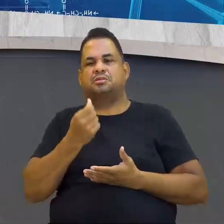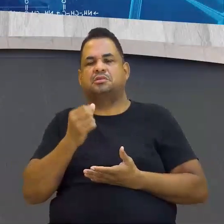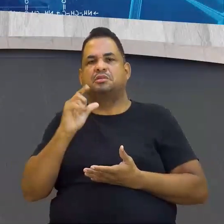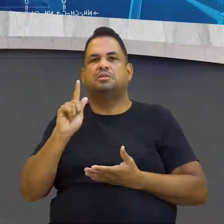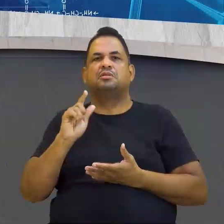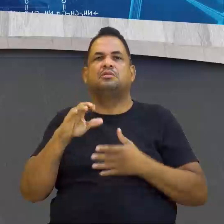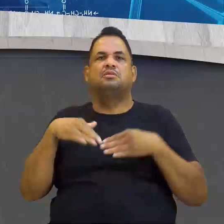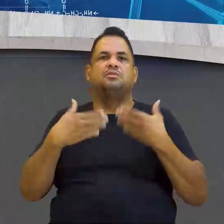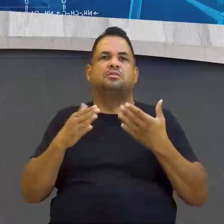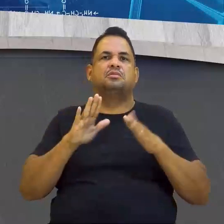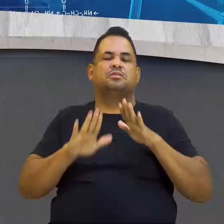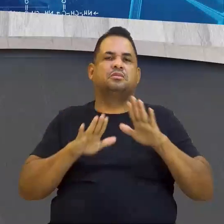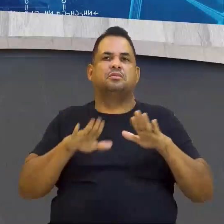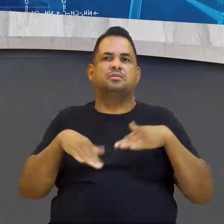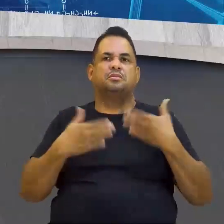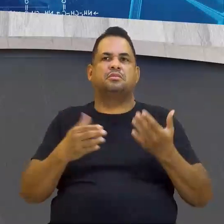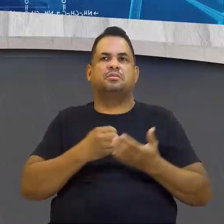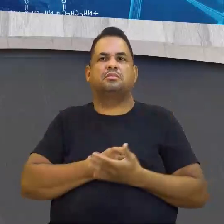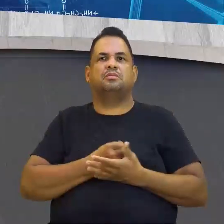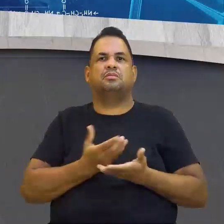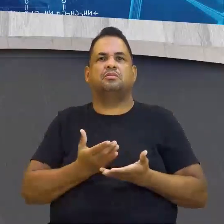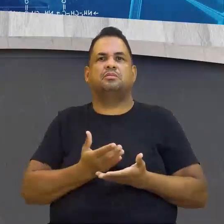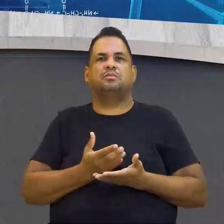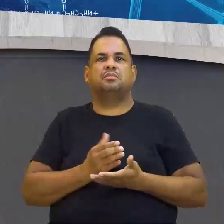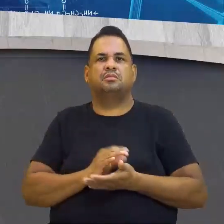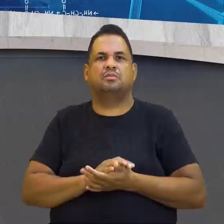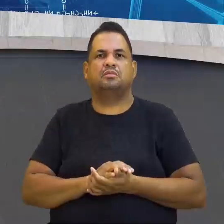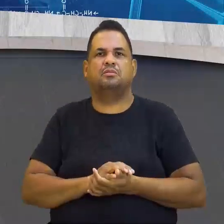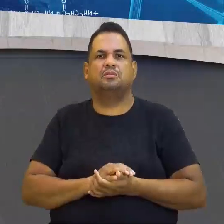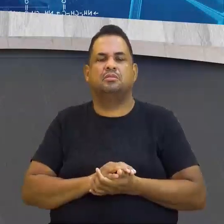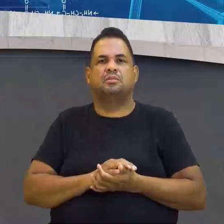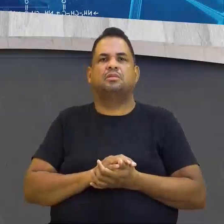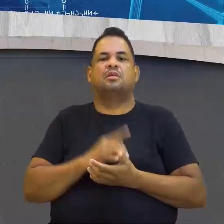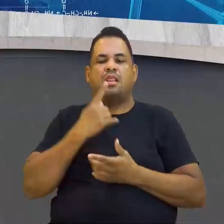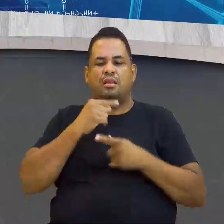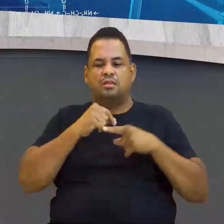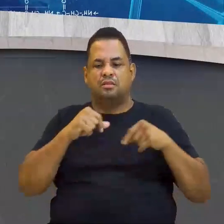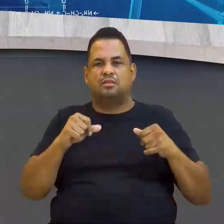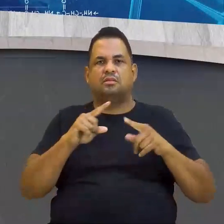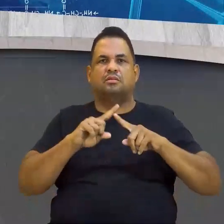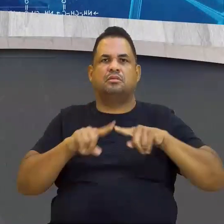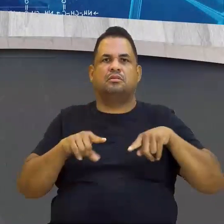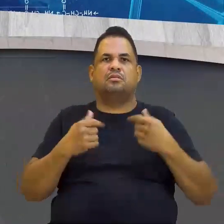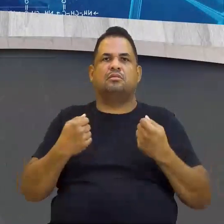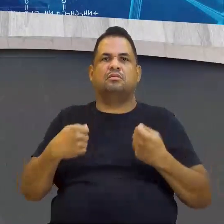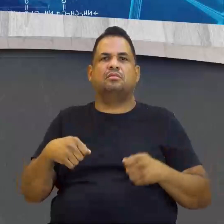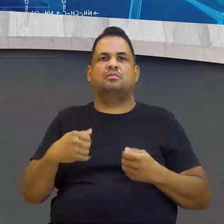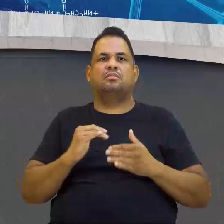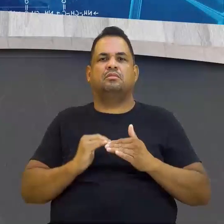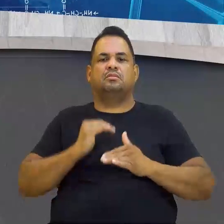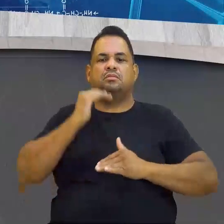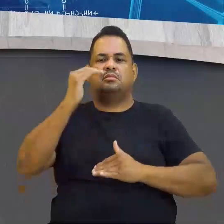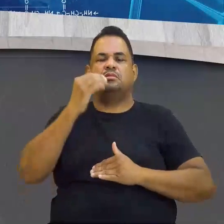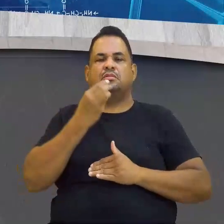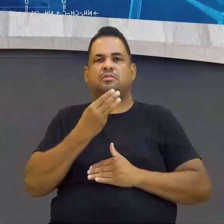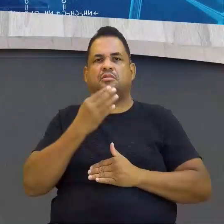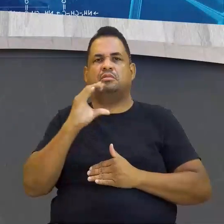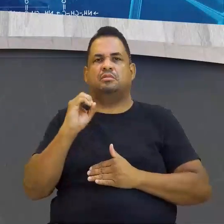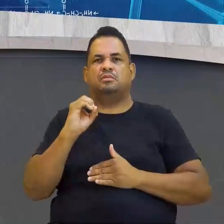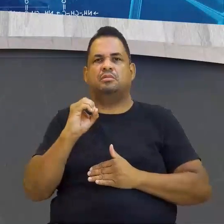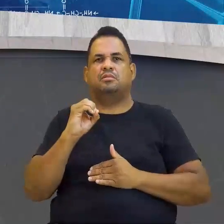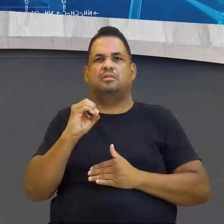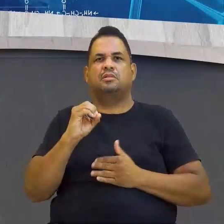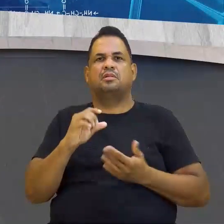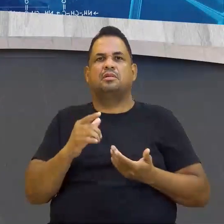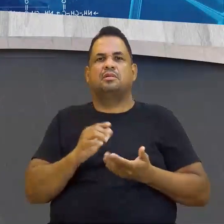gramas, vai depender da concentração daquele sal naquele local. Mas tem que ser acima de 30